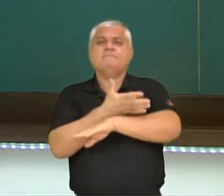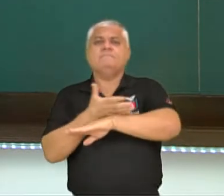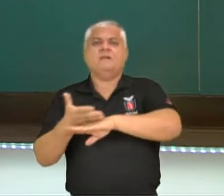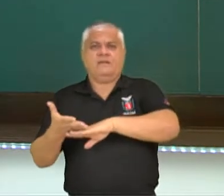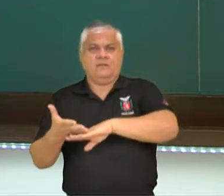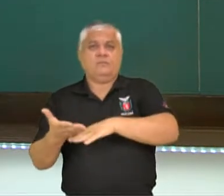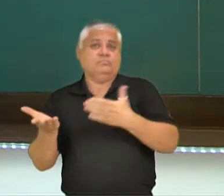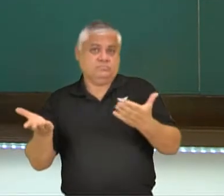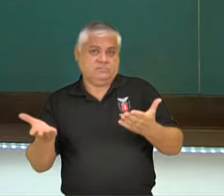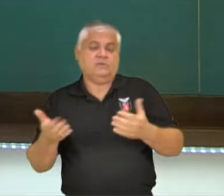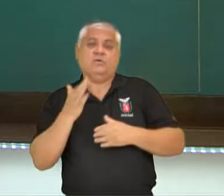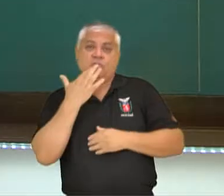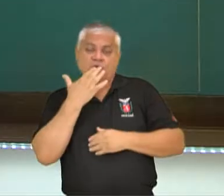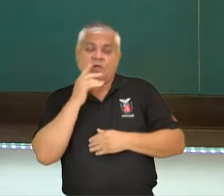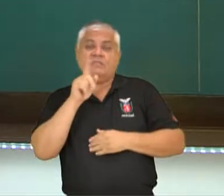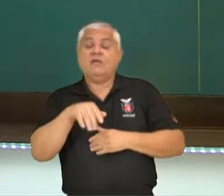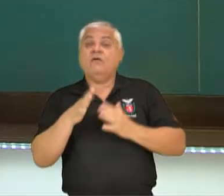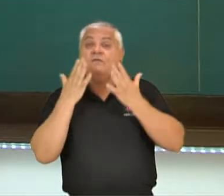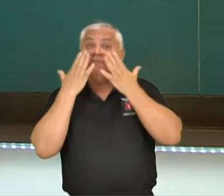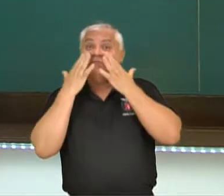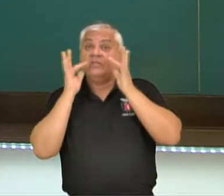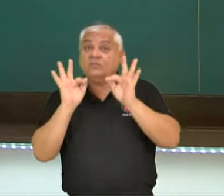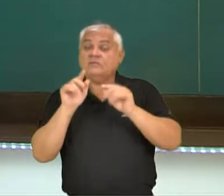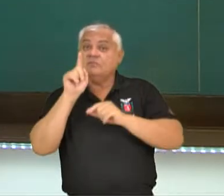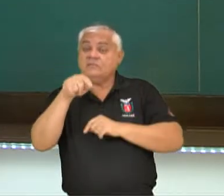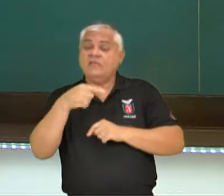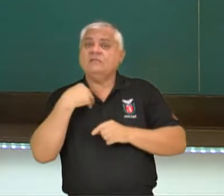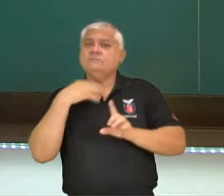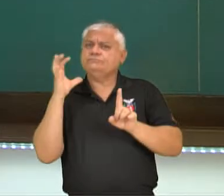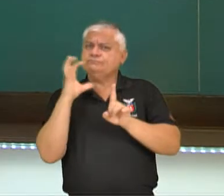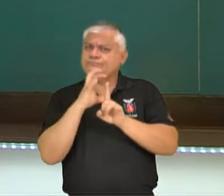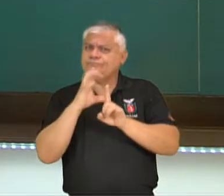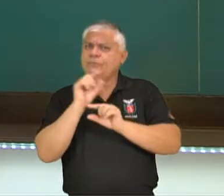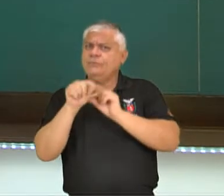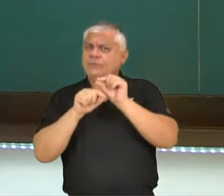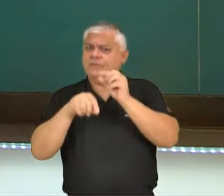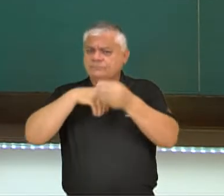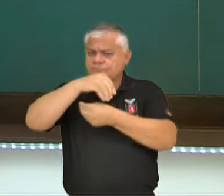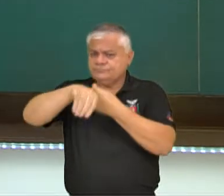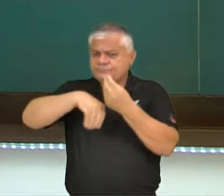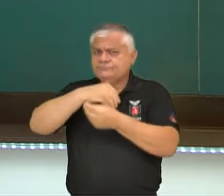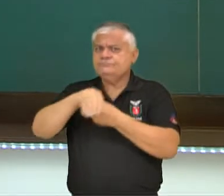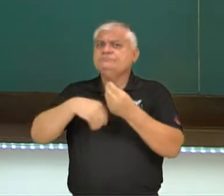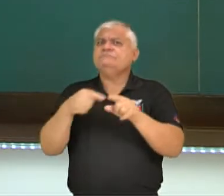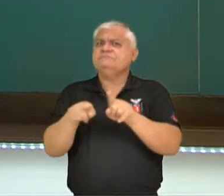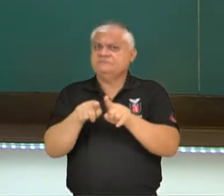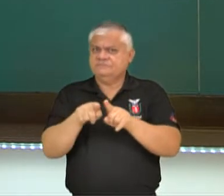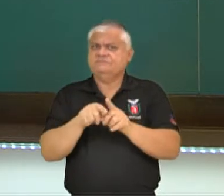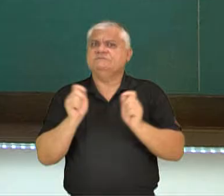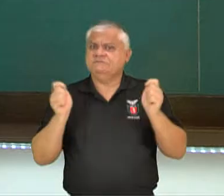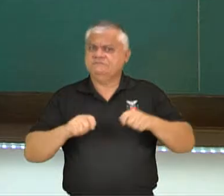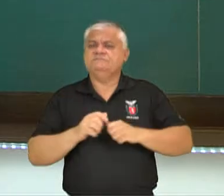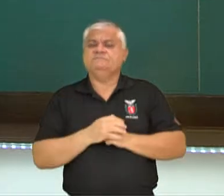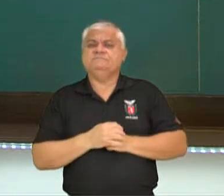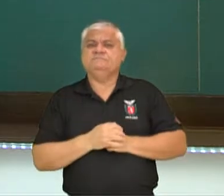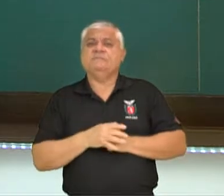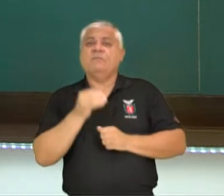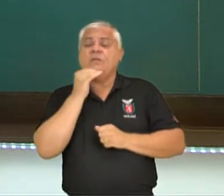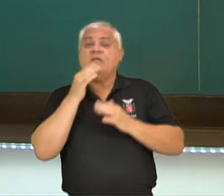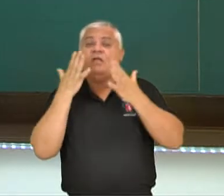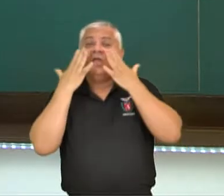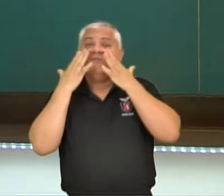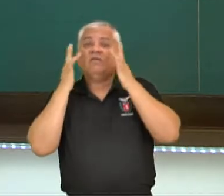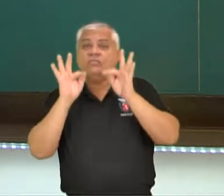É importante lembrar também que o fenótipo ele tem interferência do meio, tá? Então, o meio também interfere no fenótipo. Fenótipo, então,